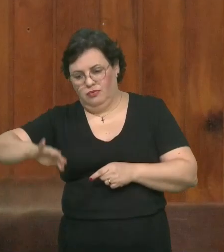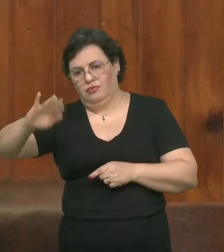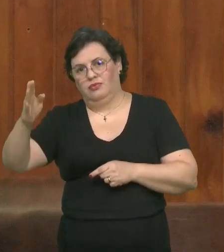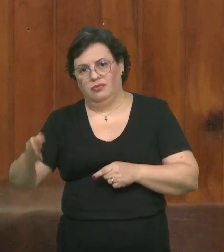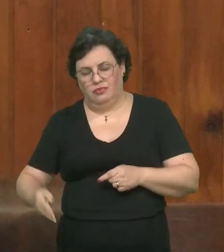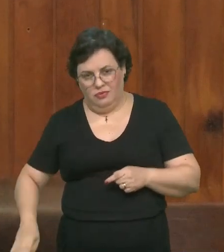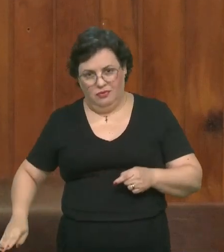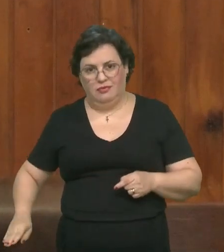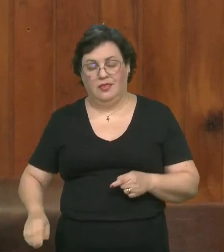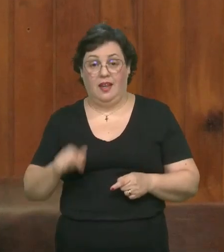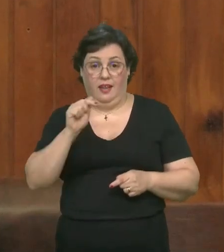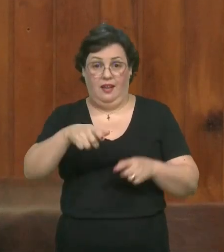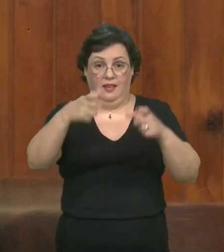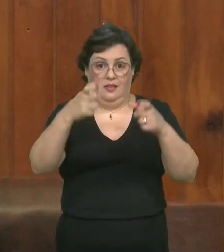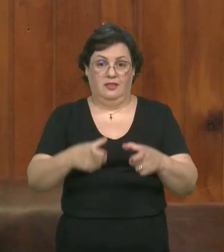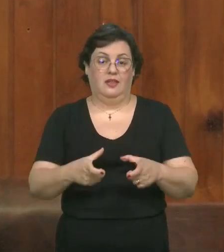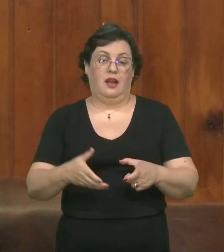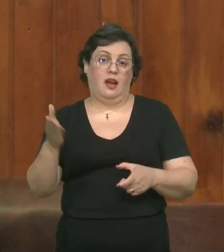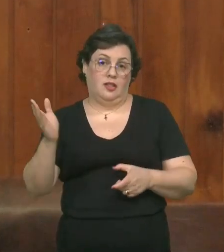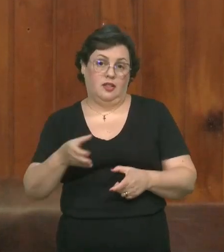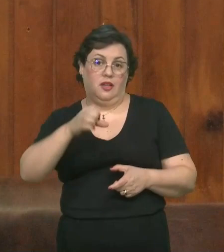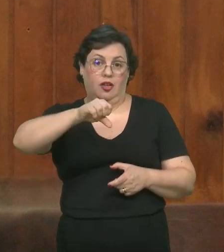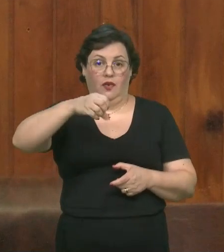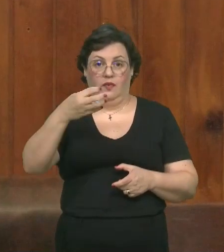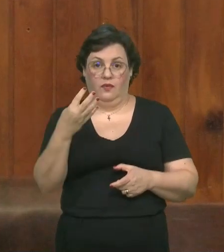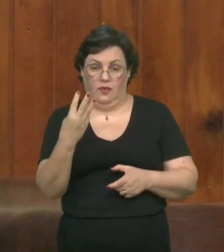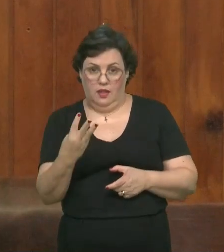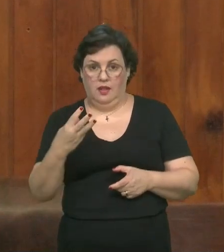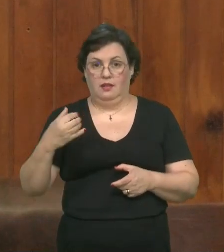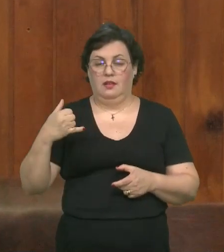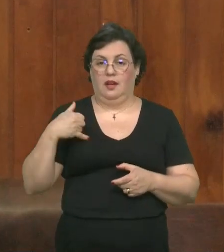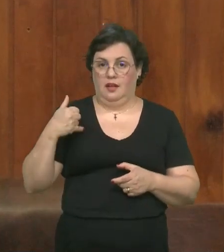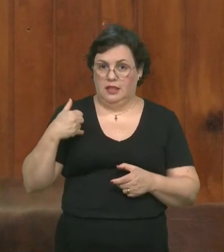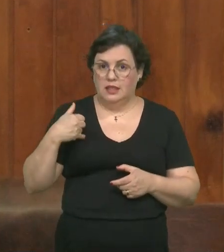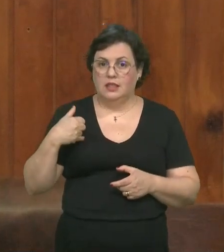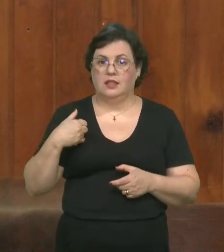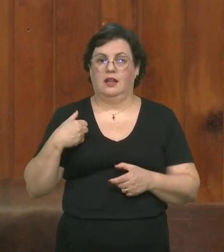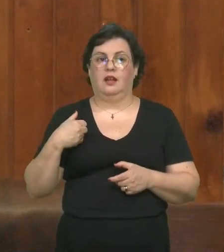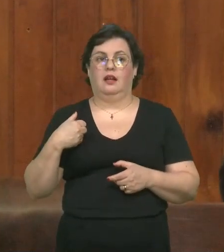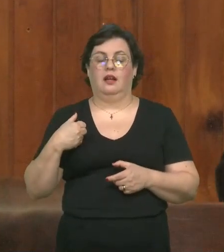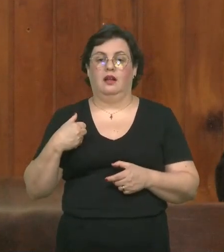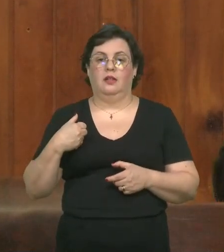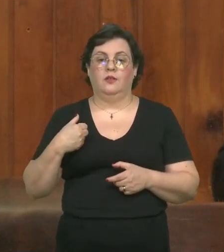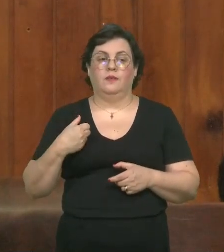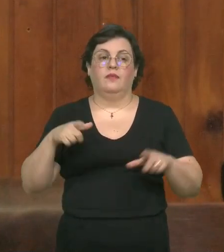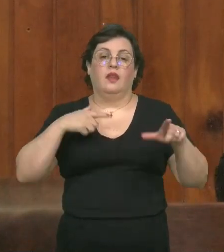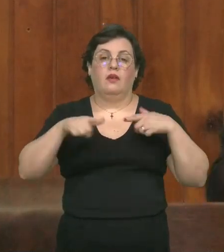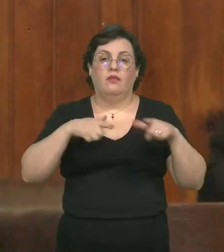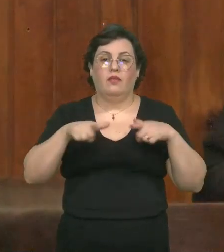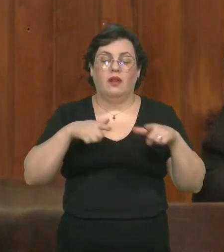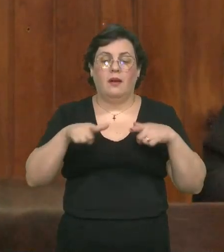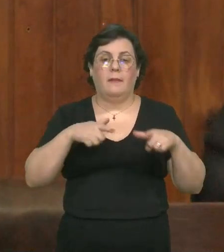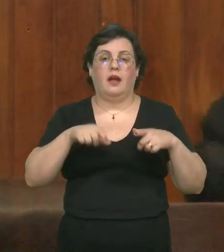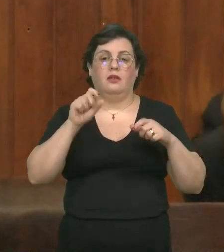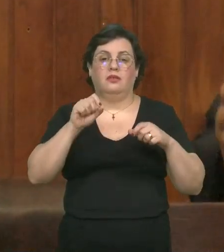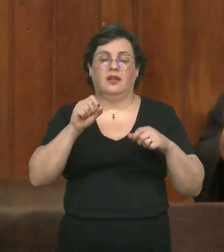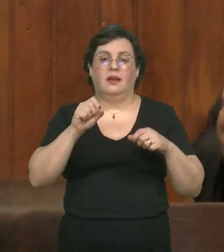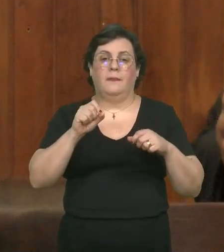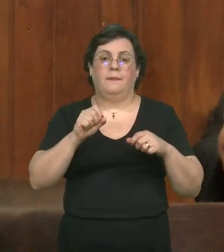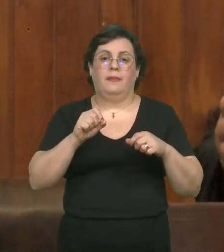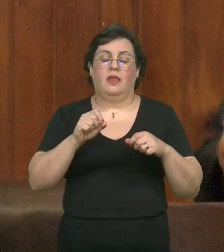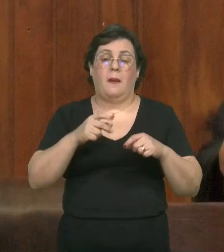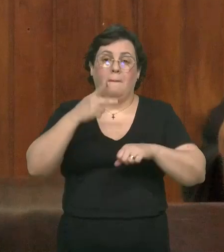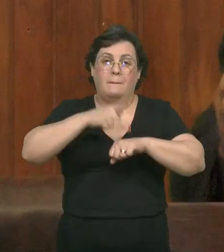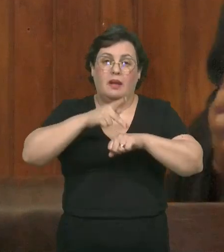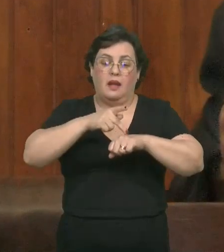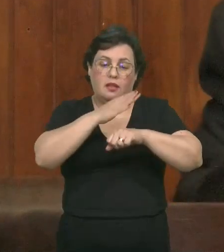anos existente o distrito, e essa serra está sendo feita um trabalho de cortar essas pedras aí, porque caía pedra constantemente,